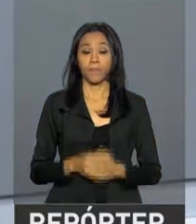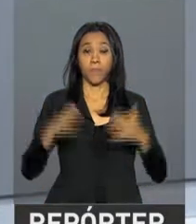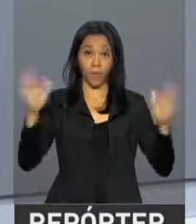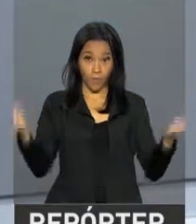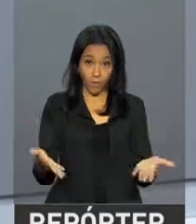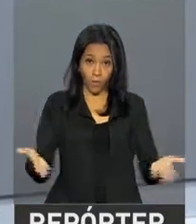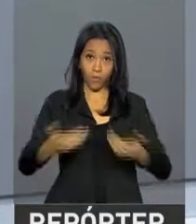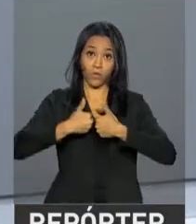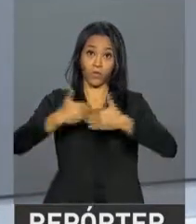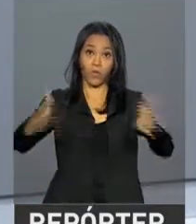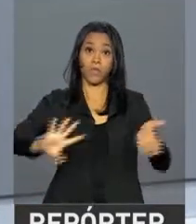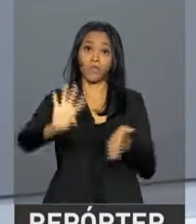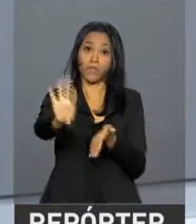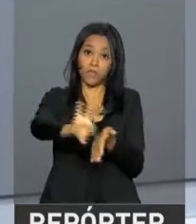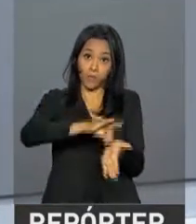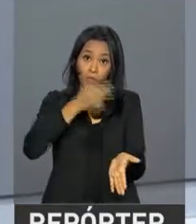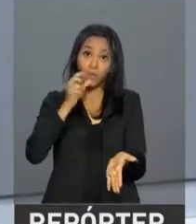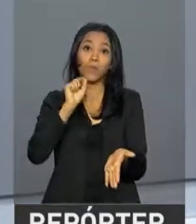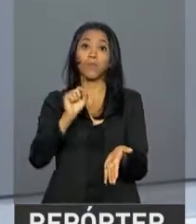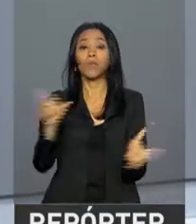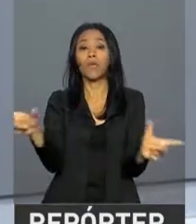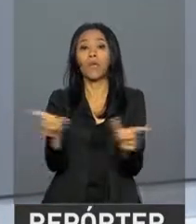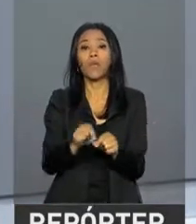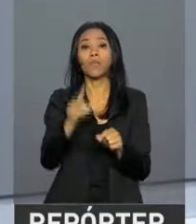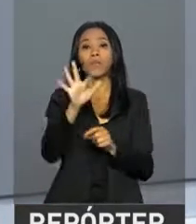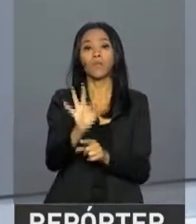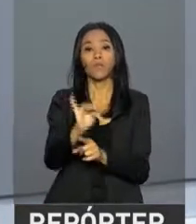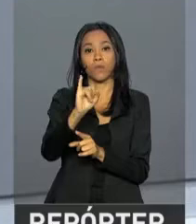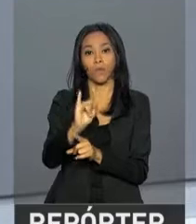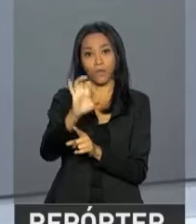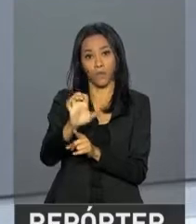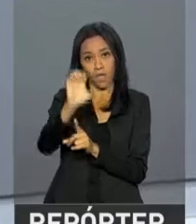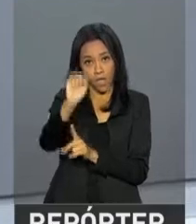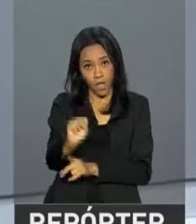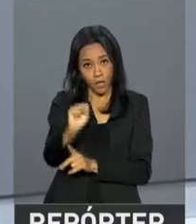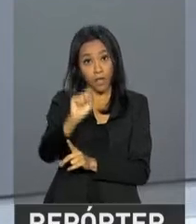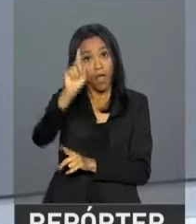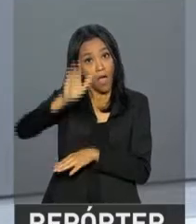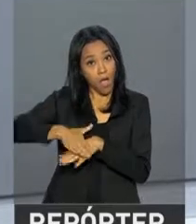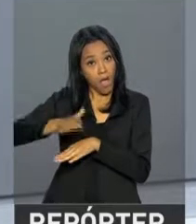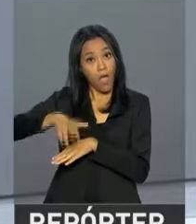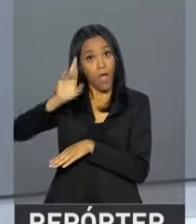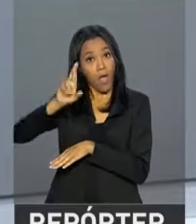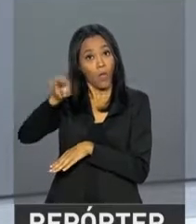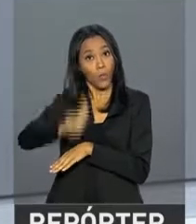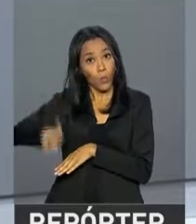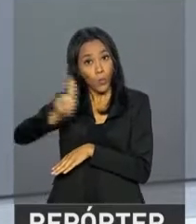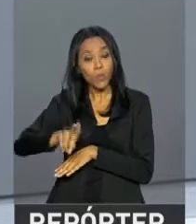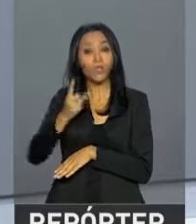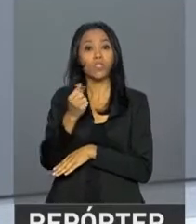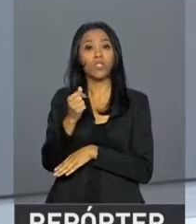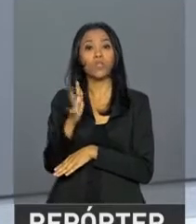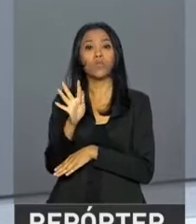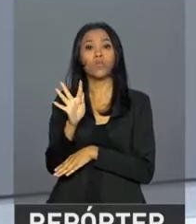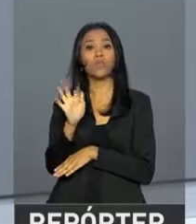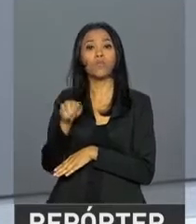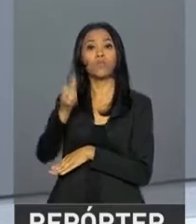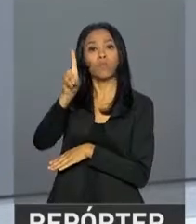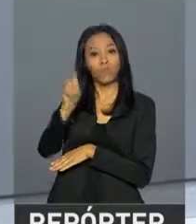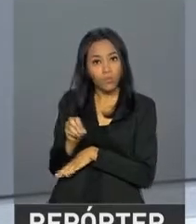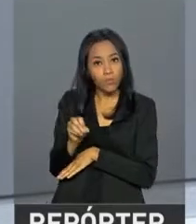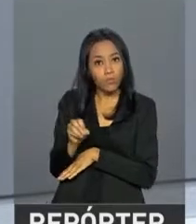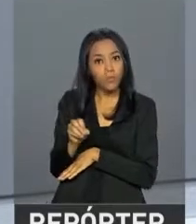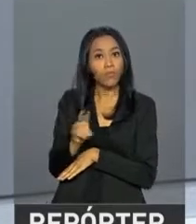Começam hoje as inscrições para o financiamento estudantil do governo federal. A iniciativa usa recursos do Fundo de Financiamento